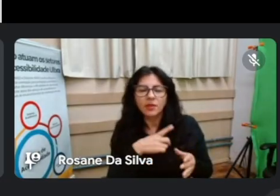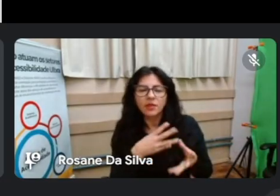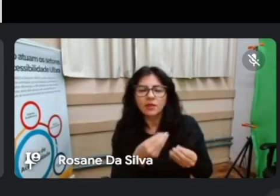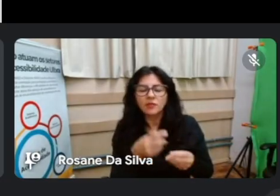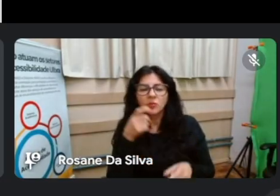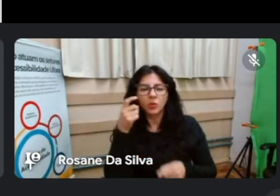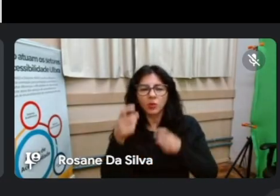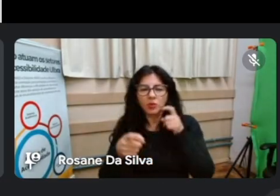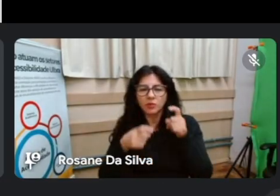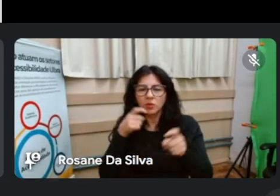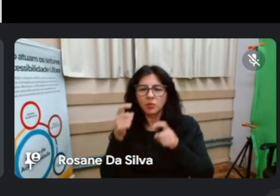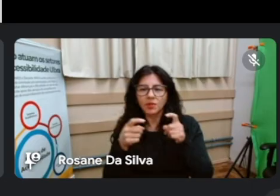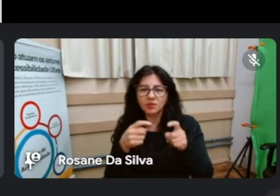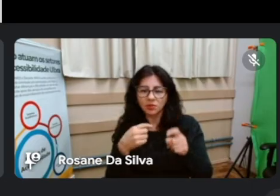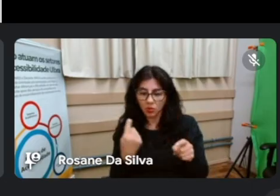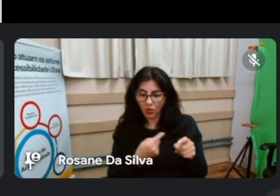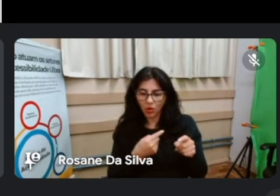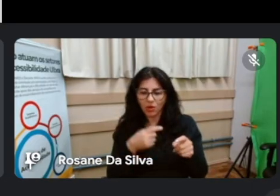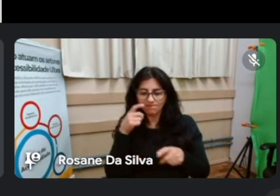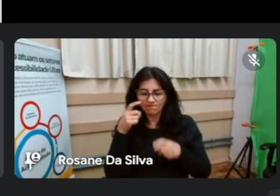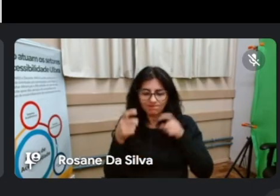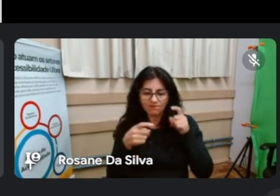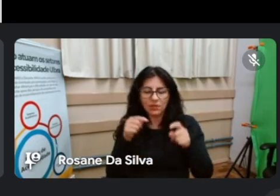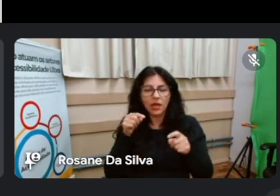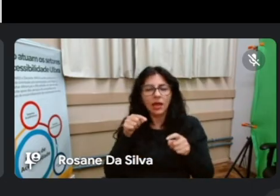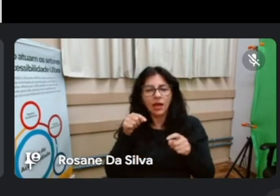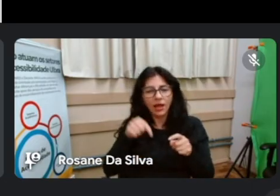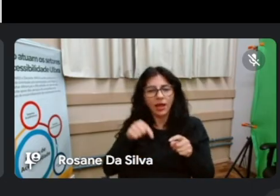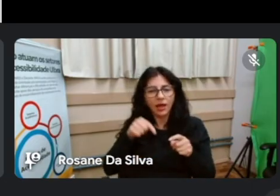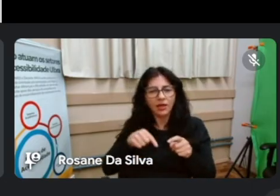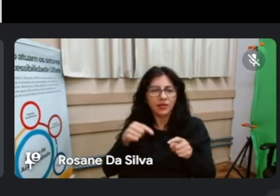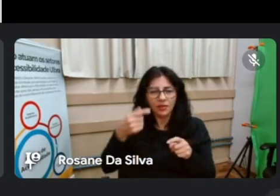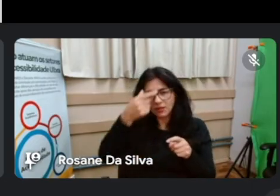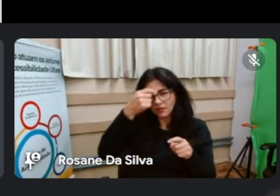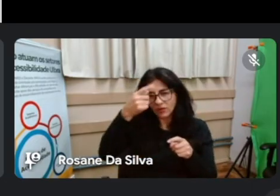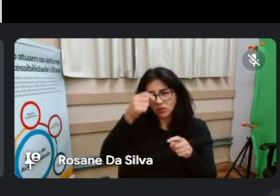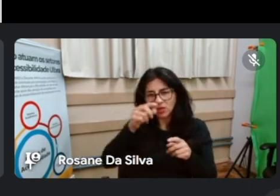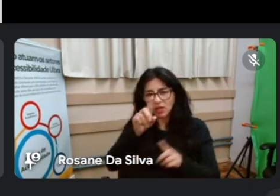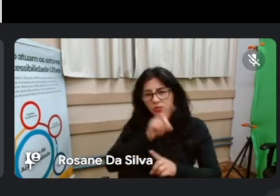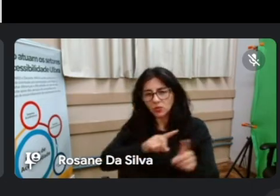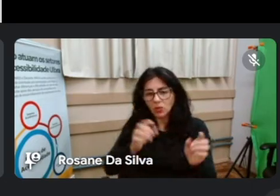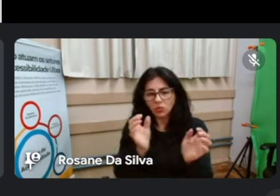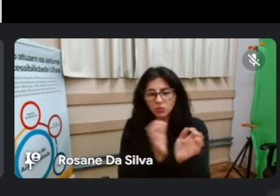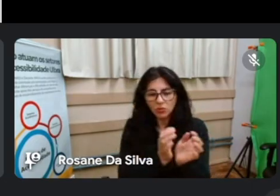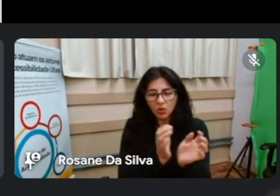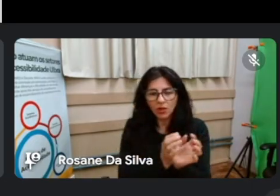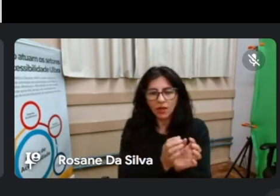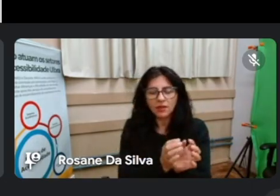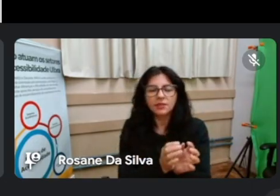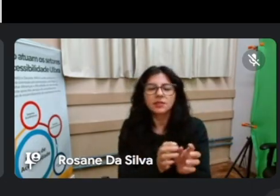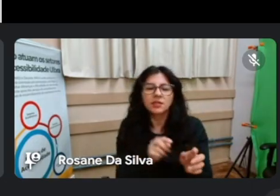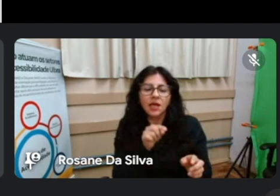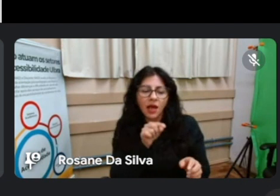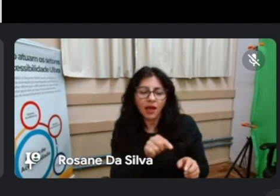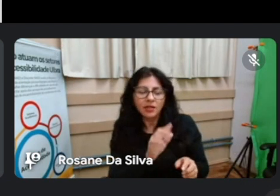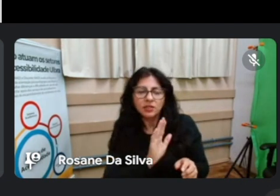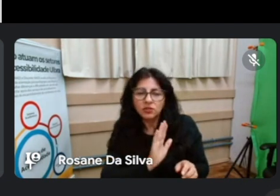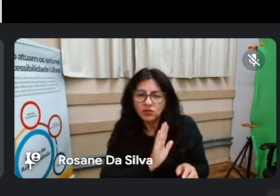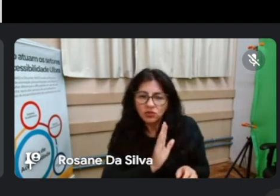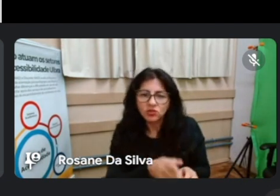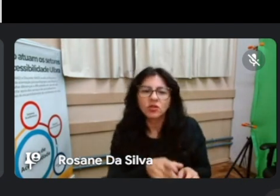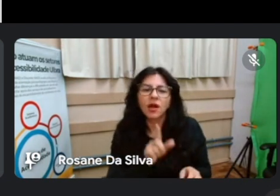de nossa parte aqui na universidade com alguns colegas e já era de alguma forma objeto das nossas